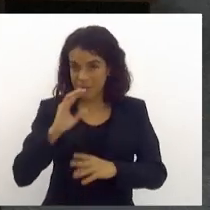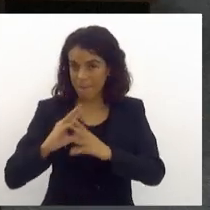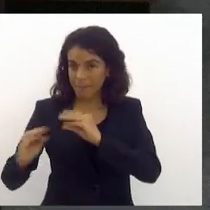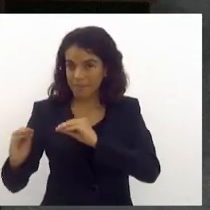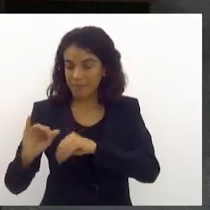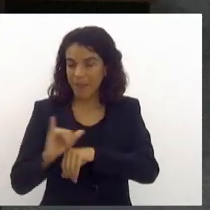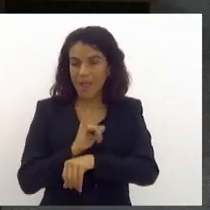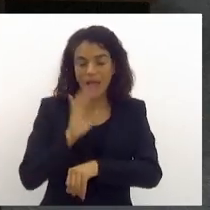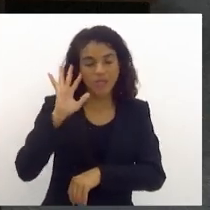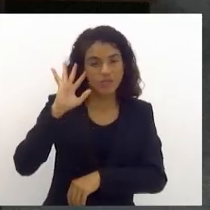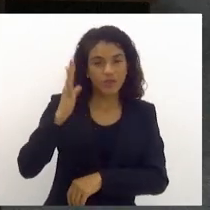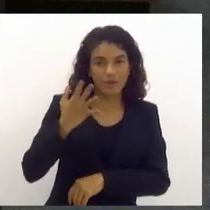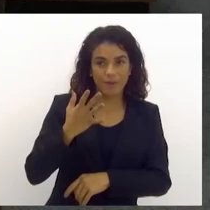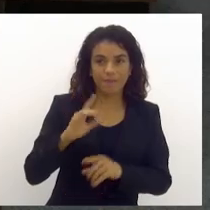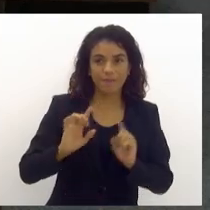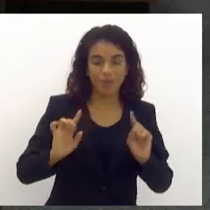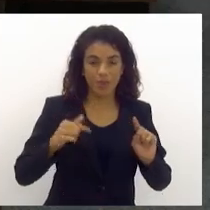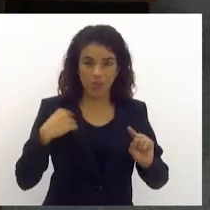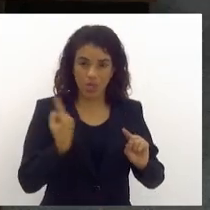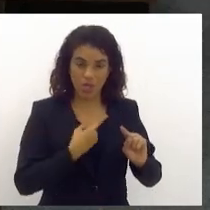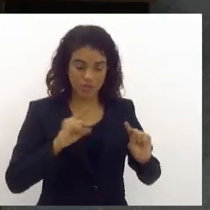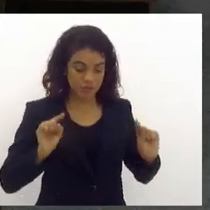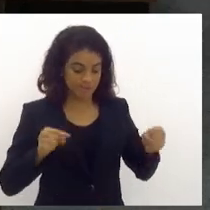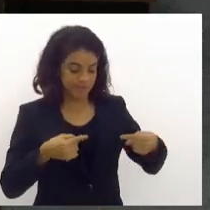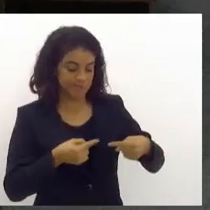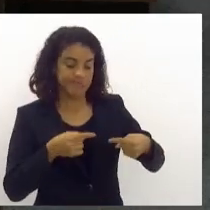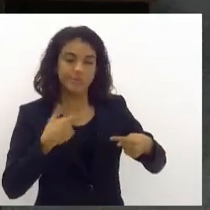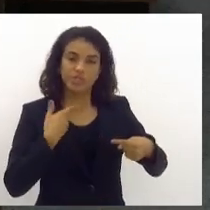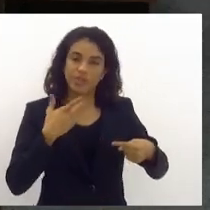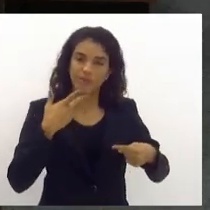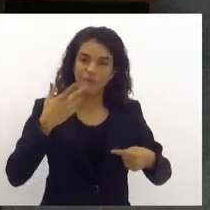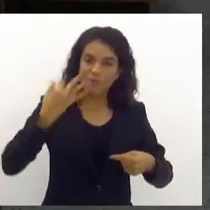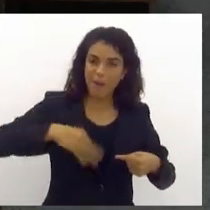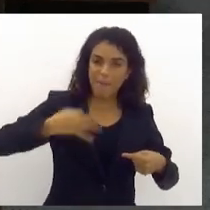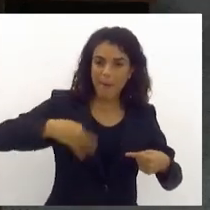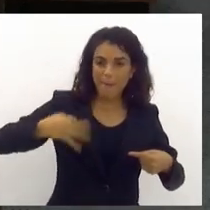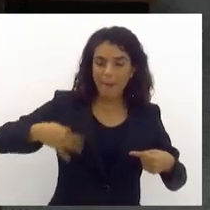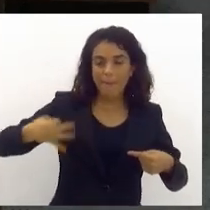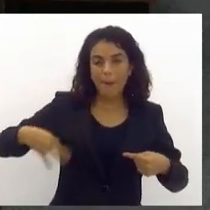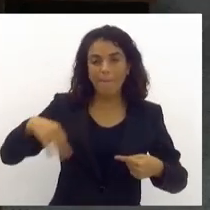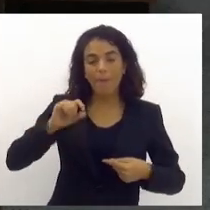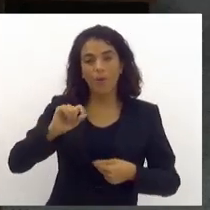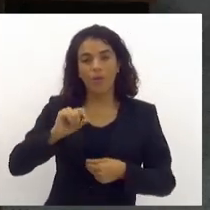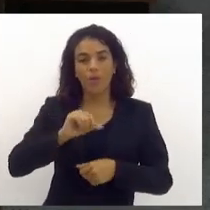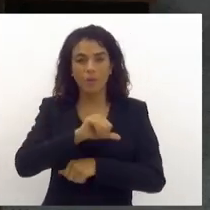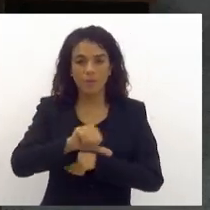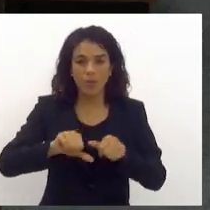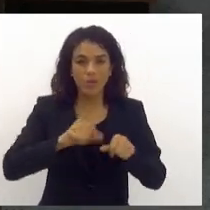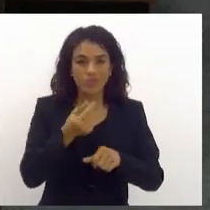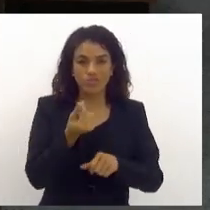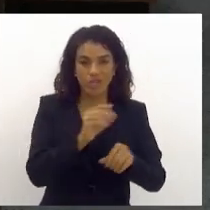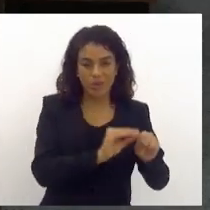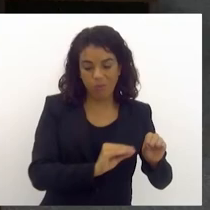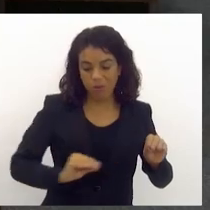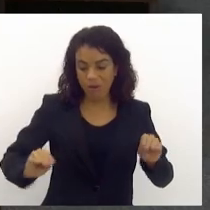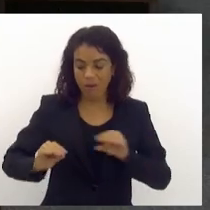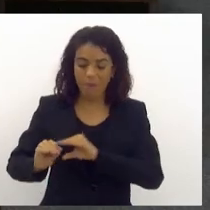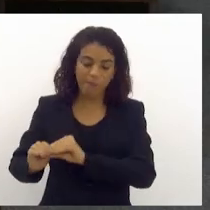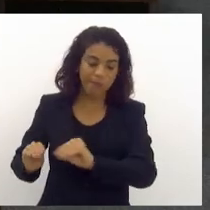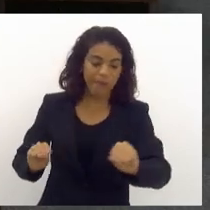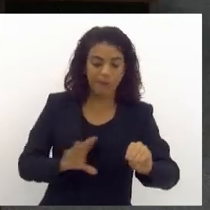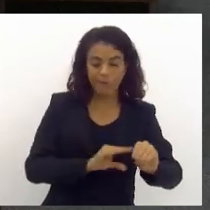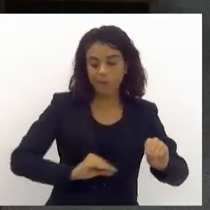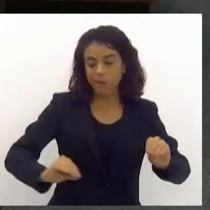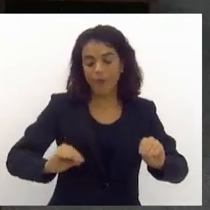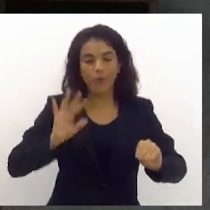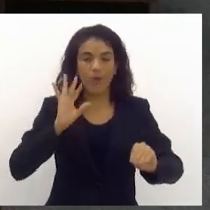né? A oposição ela vem reafirmando aqui muitas vezes o quanto que remanejos fiscais não resolverá o problema